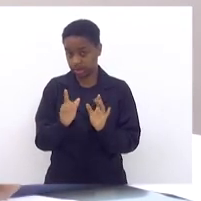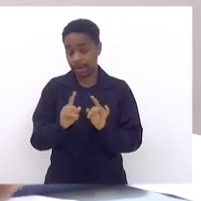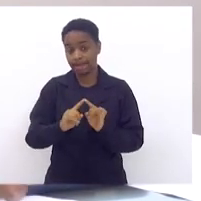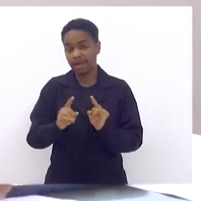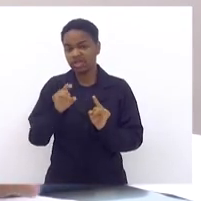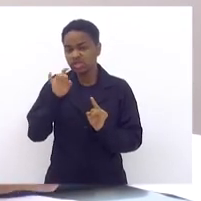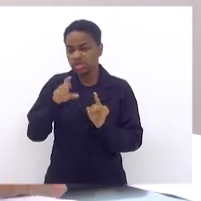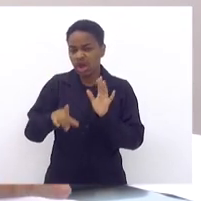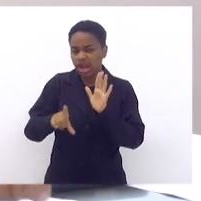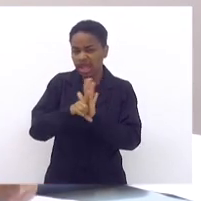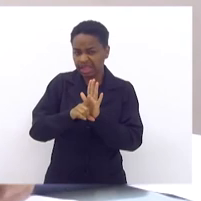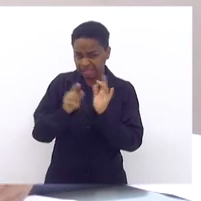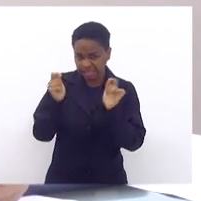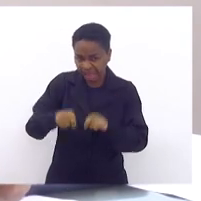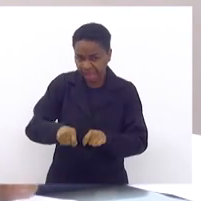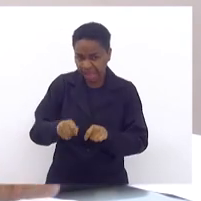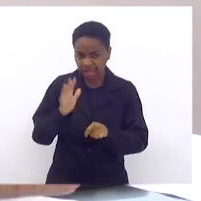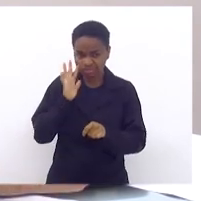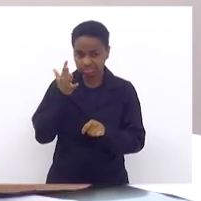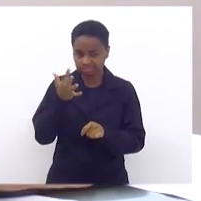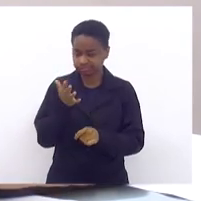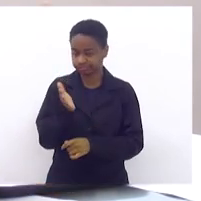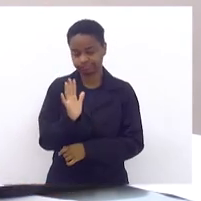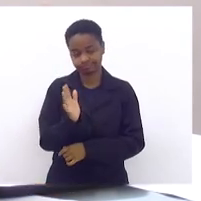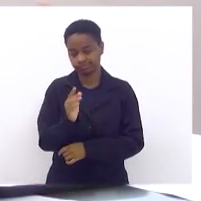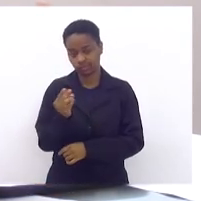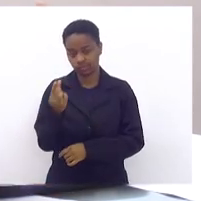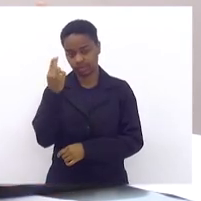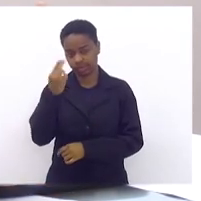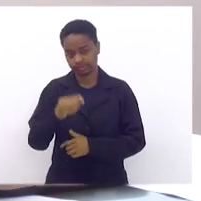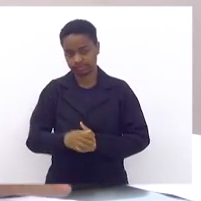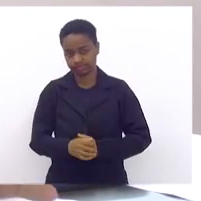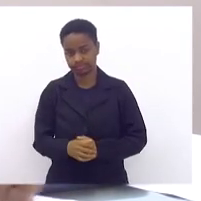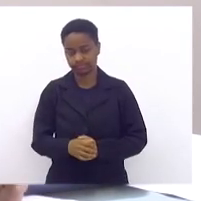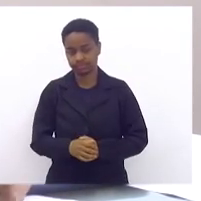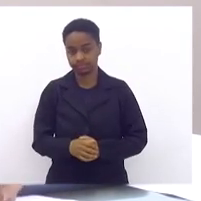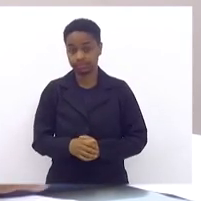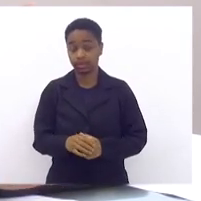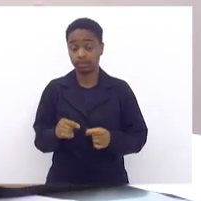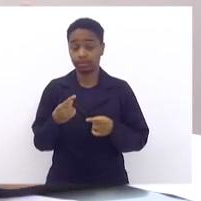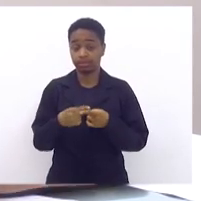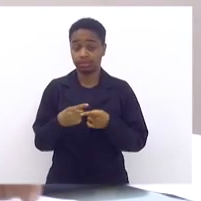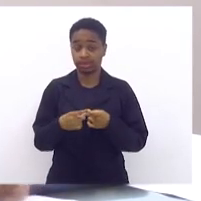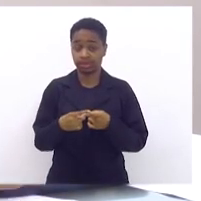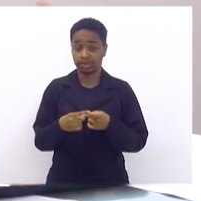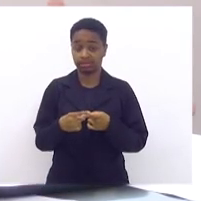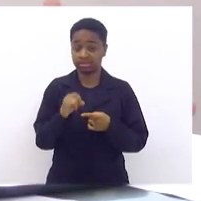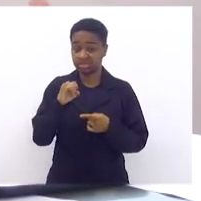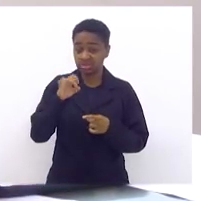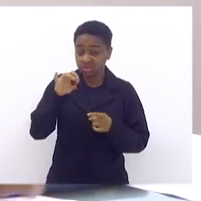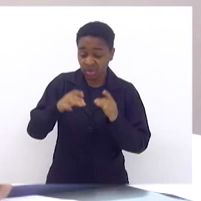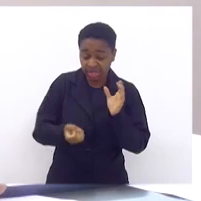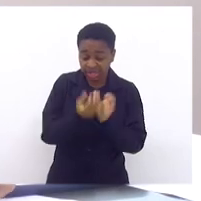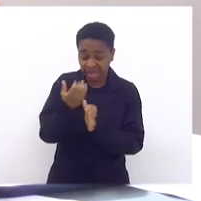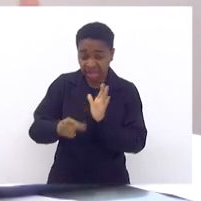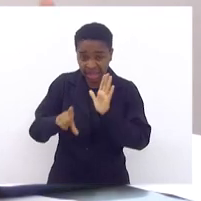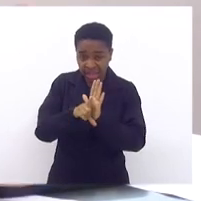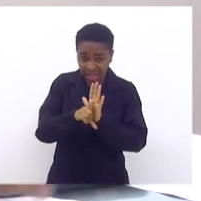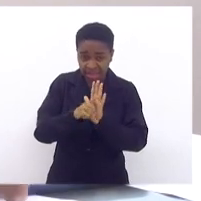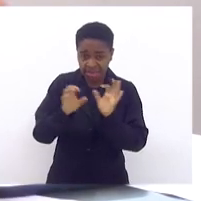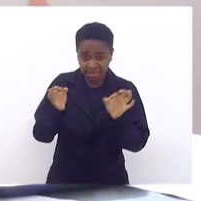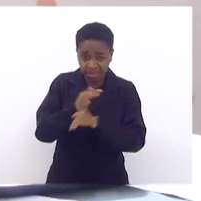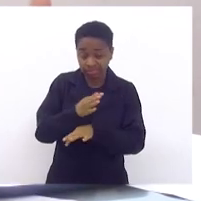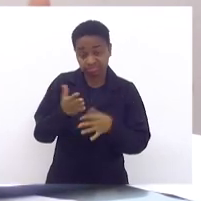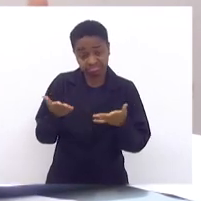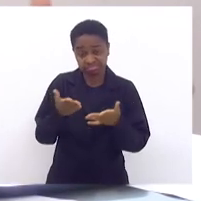não é só legislação que vai resolver essa questão. Senão o parlamento brasileiro estava no céu, porque o que ele mais faz é fazer